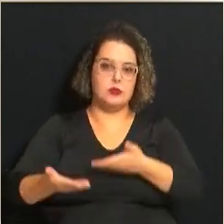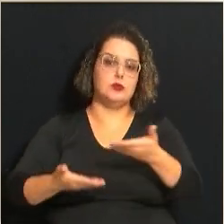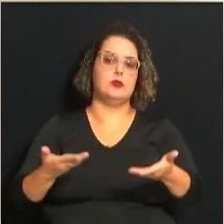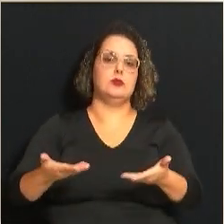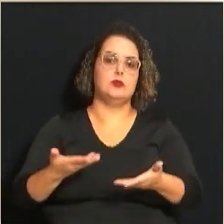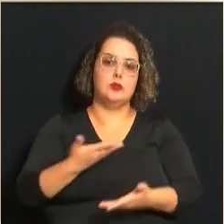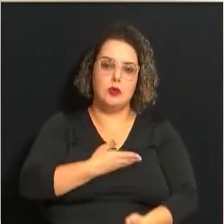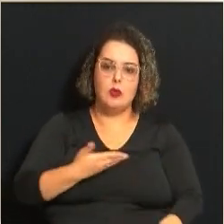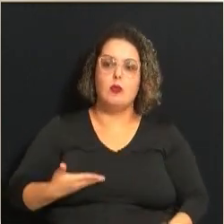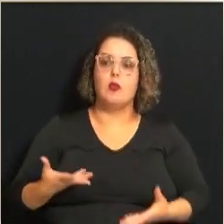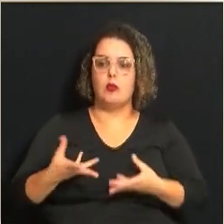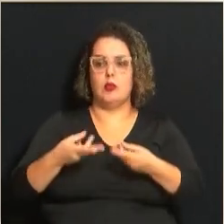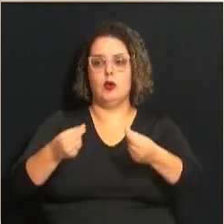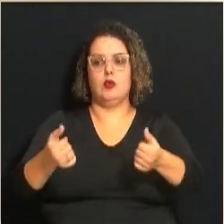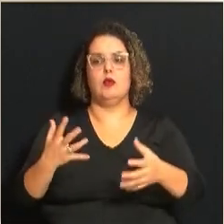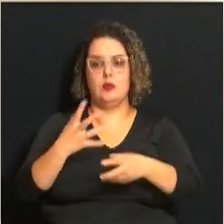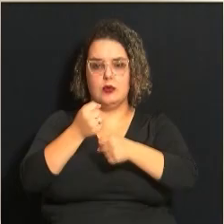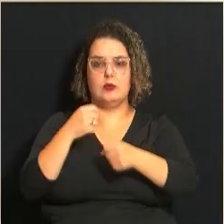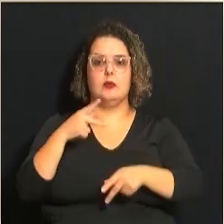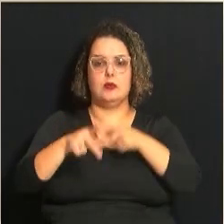qualidade fortalecido para a nossa população.